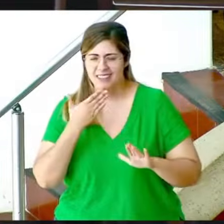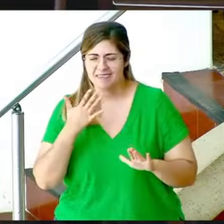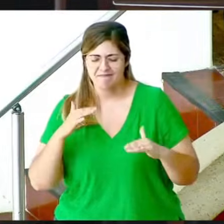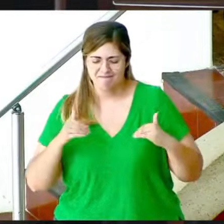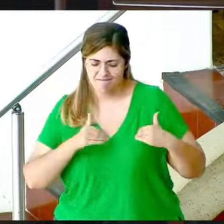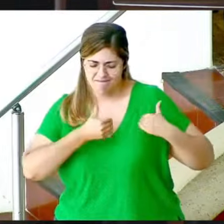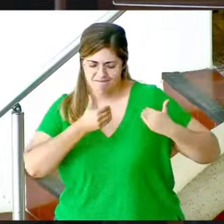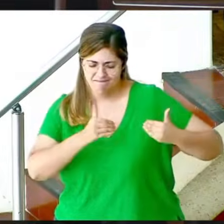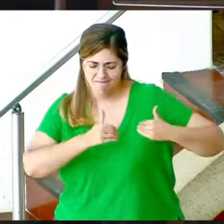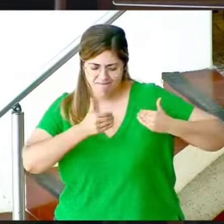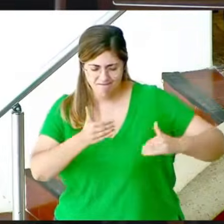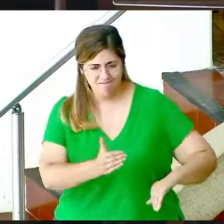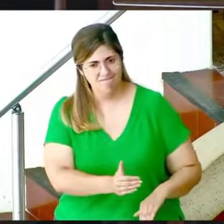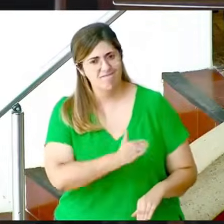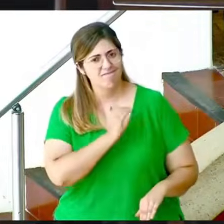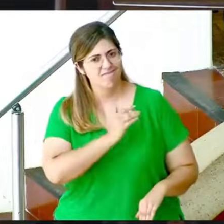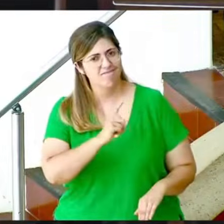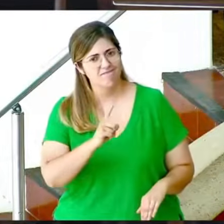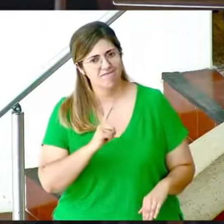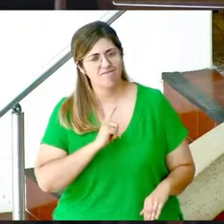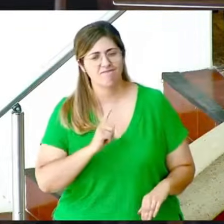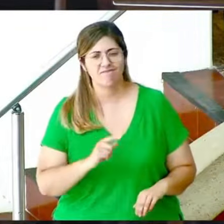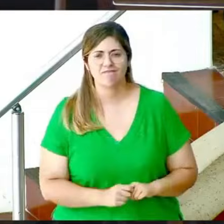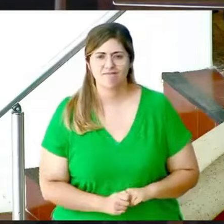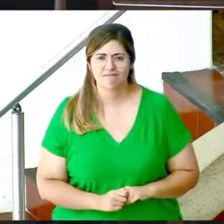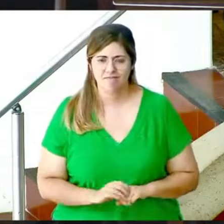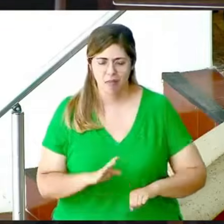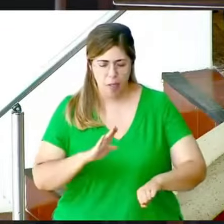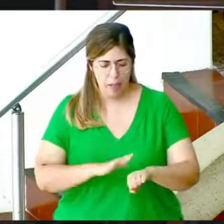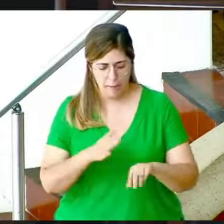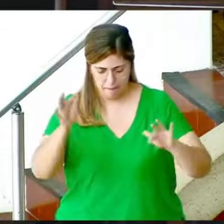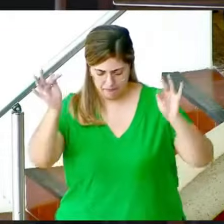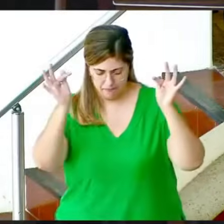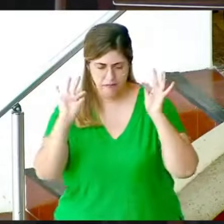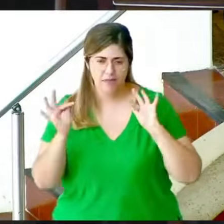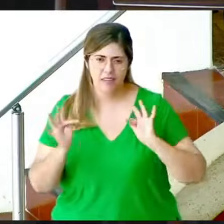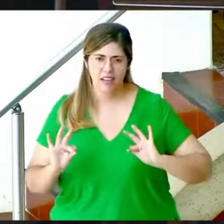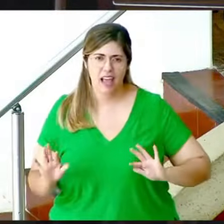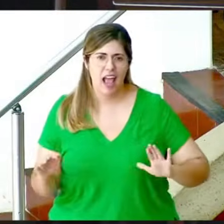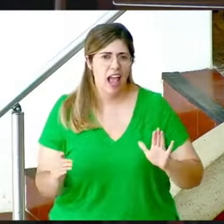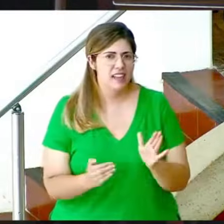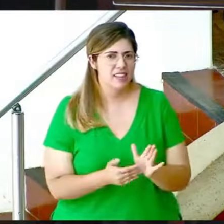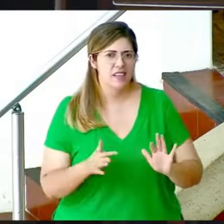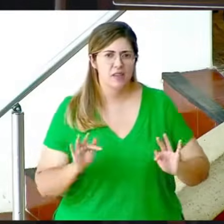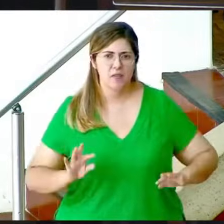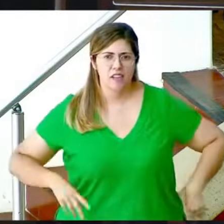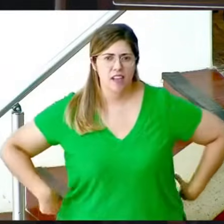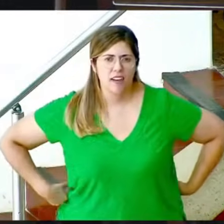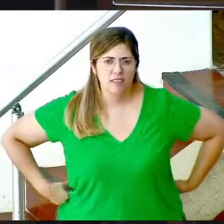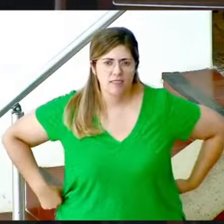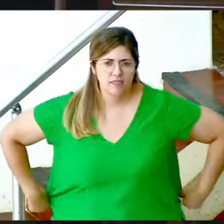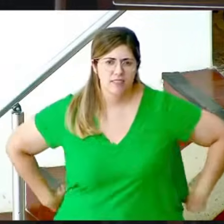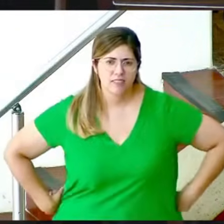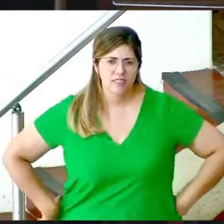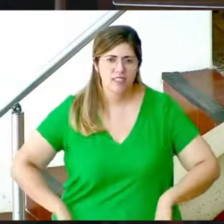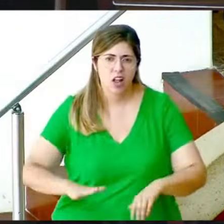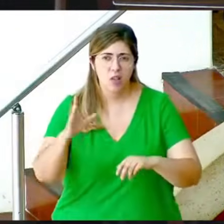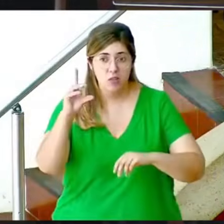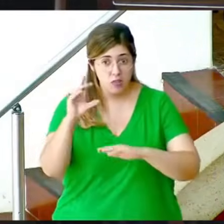agradecido, muito feliz, não quero mais nada da minha vida, senão ir até o fim fazendo aquilo que o Senhor me chamou para